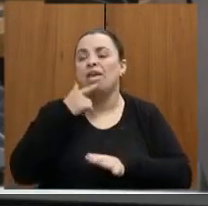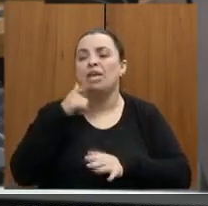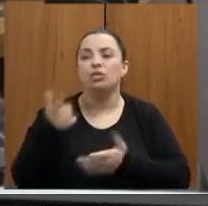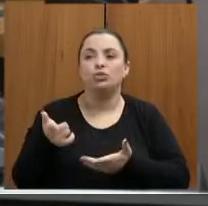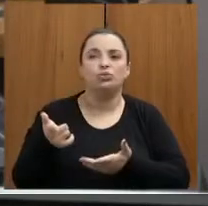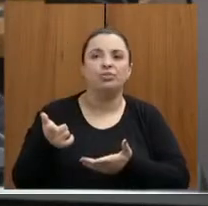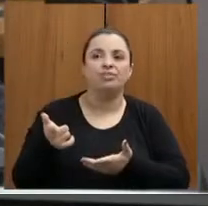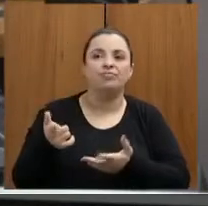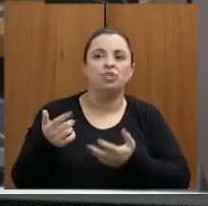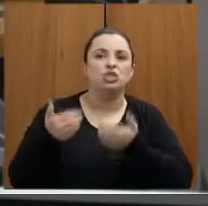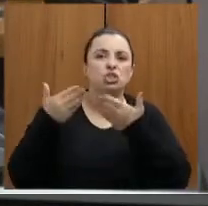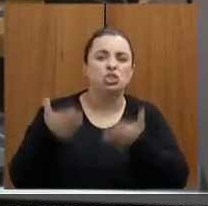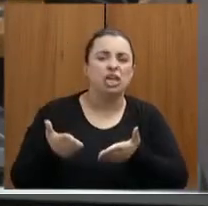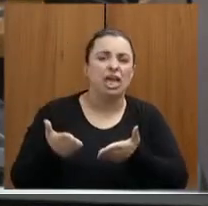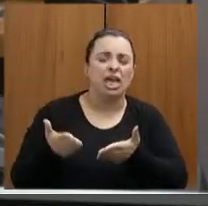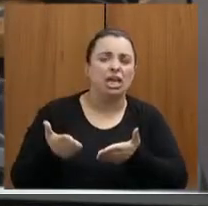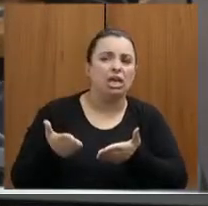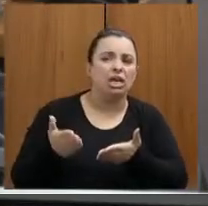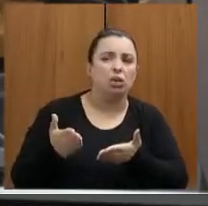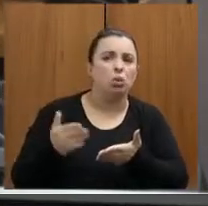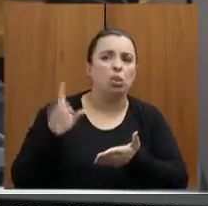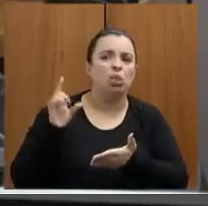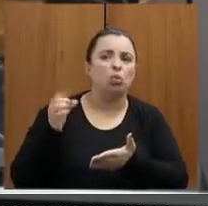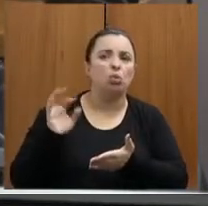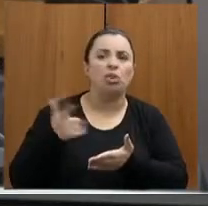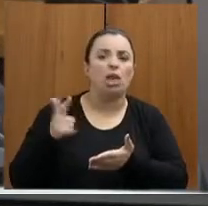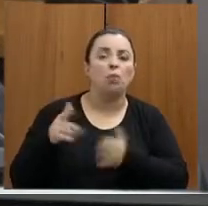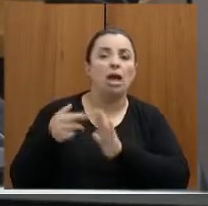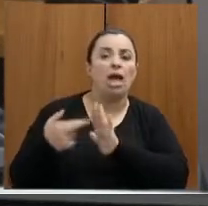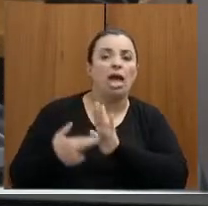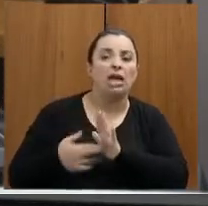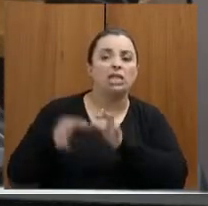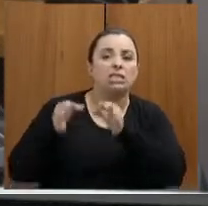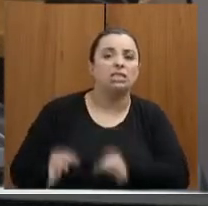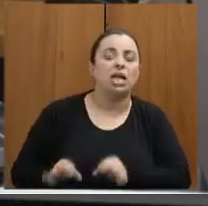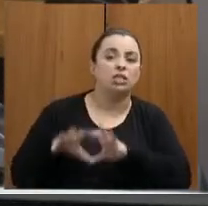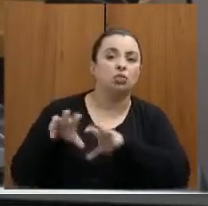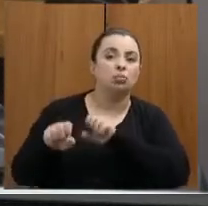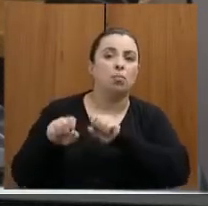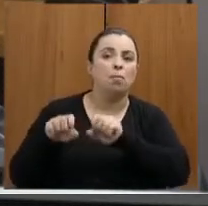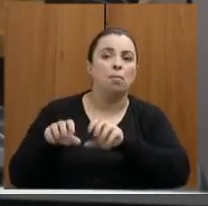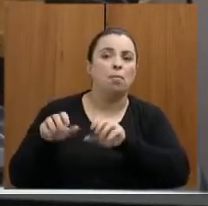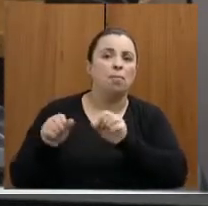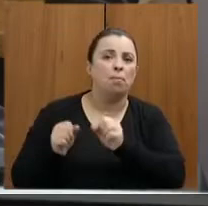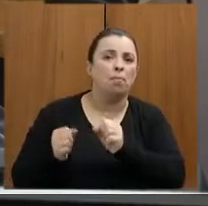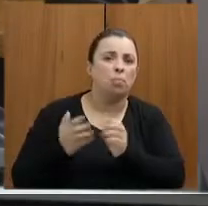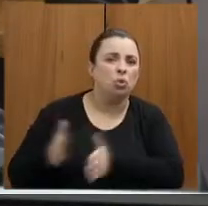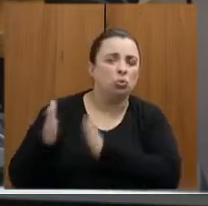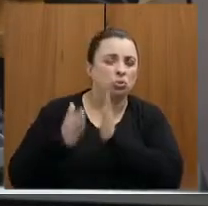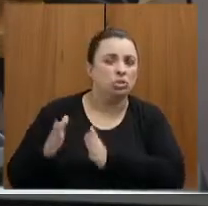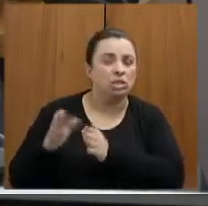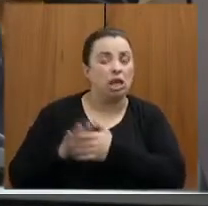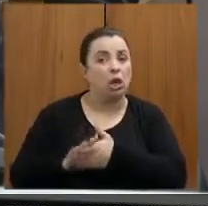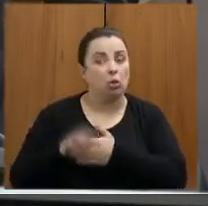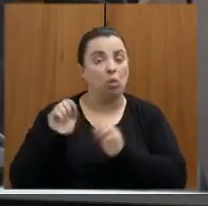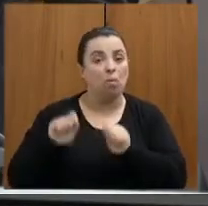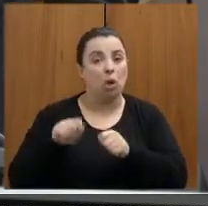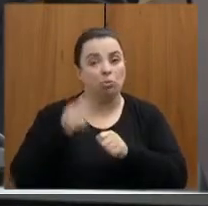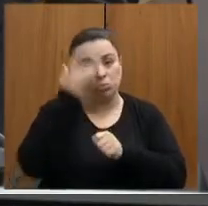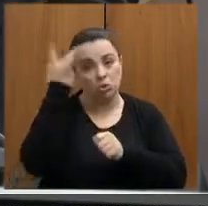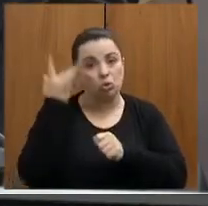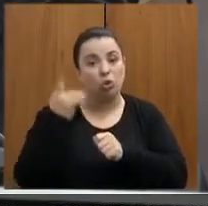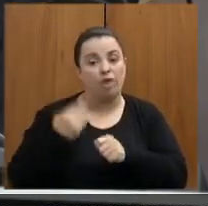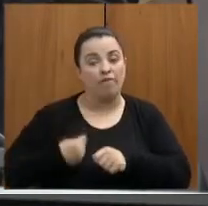da saúde das pessoas e não como dizer como eles têm fabricar né que faz uma atuação muito forte também já fizemos várias